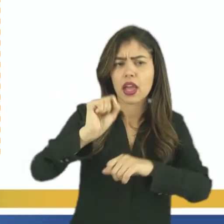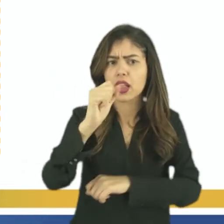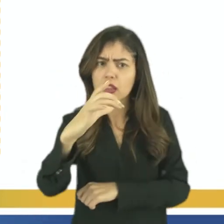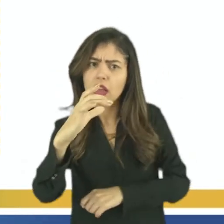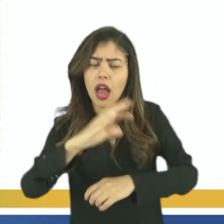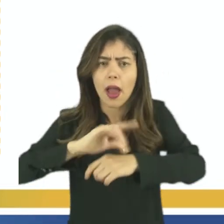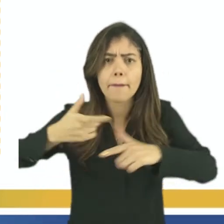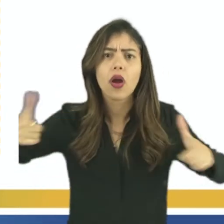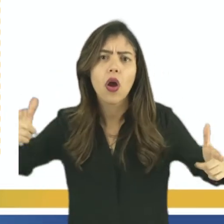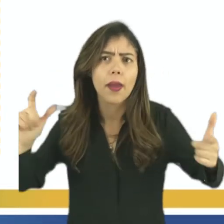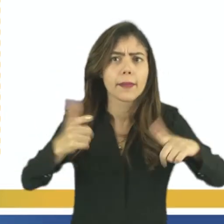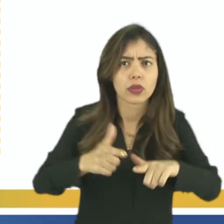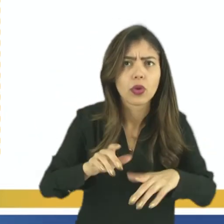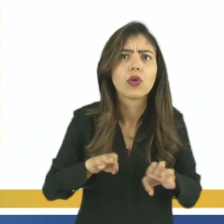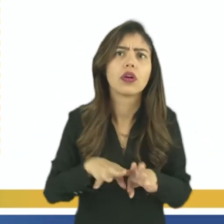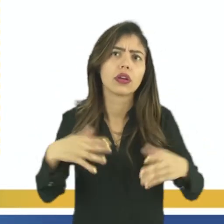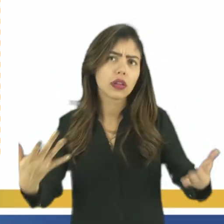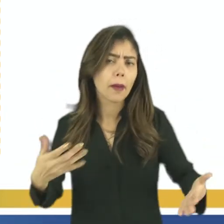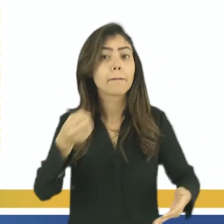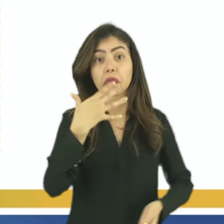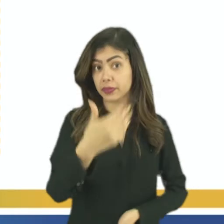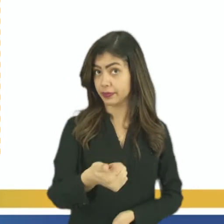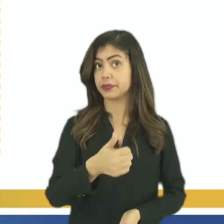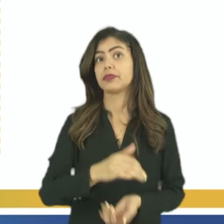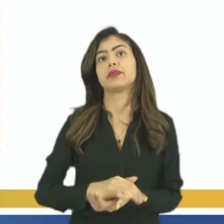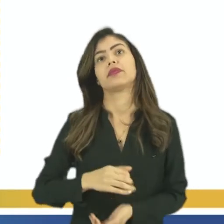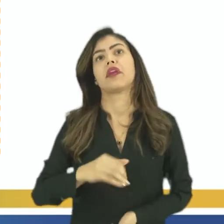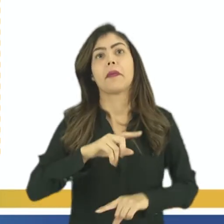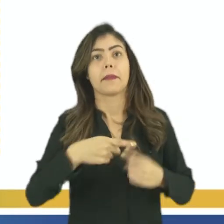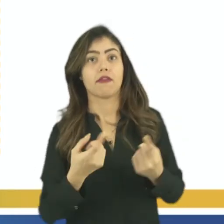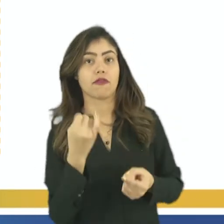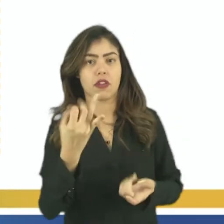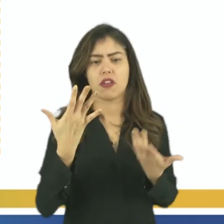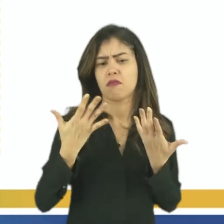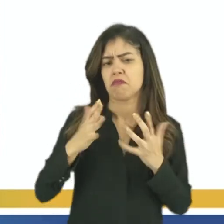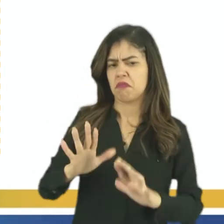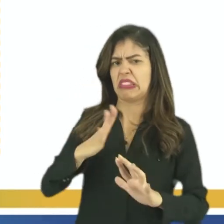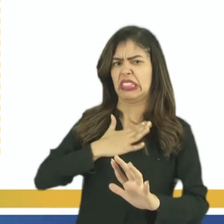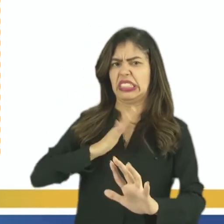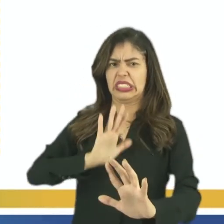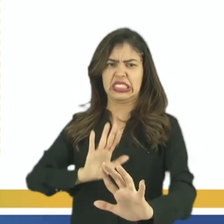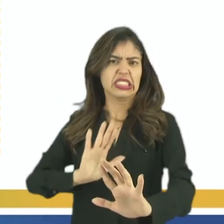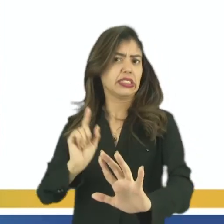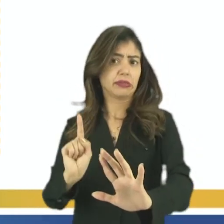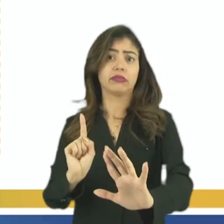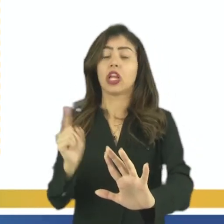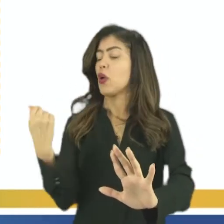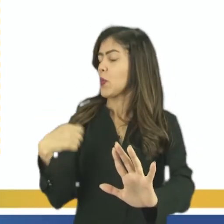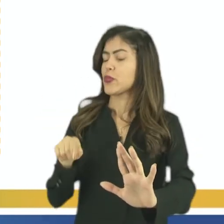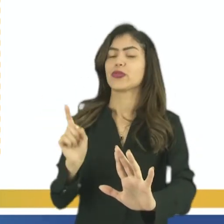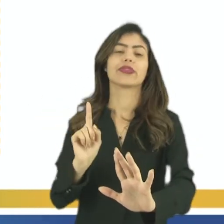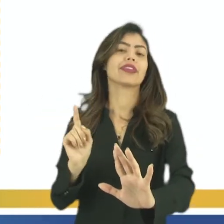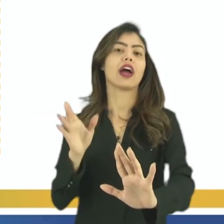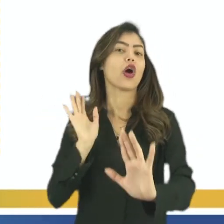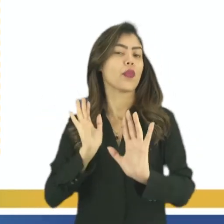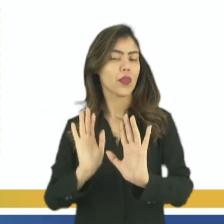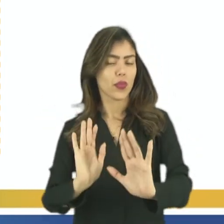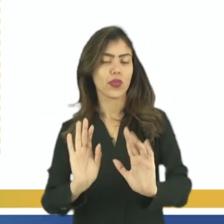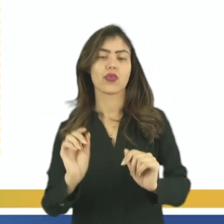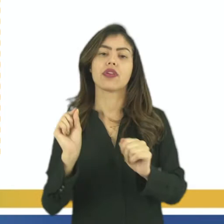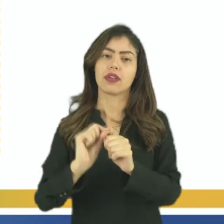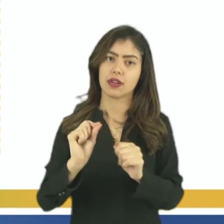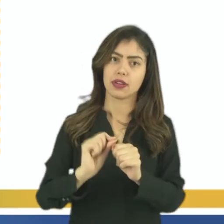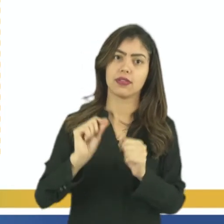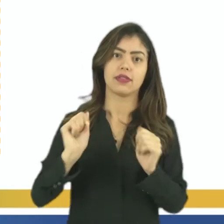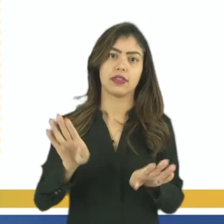maior e quem é menor boa ideia mas se você não gostou desse método se você não se sentiu à vontade não tem nenhum problema você pode